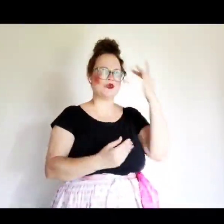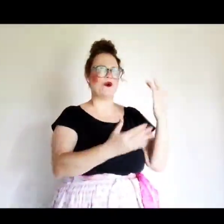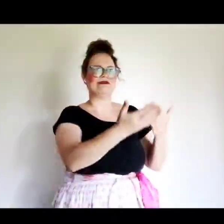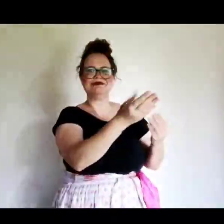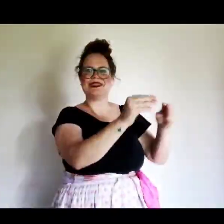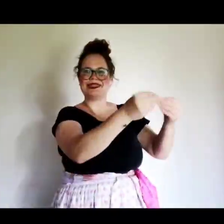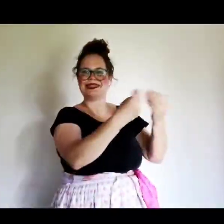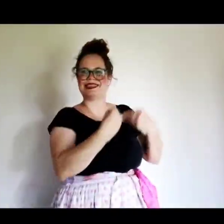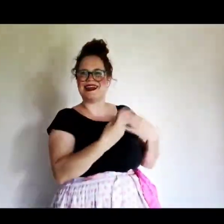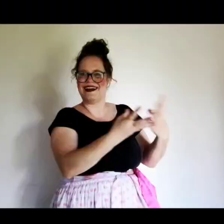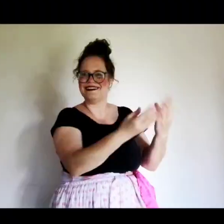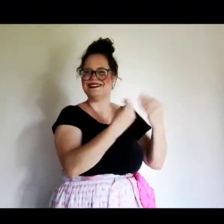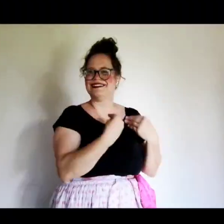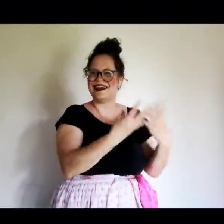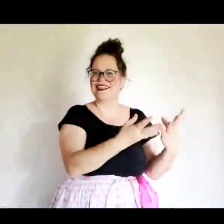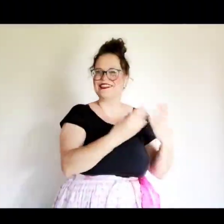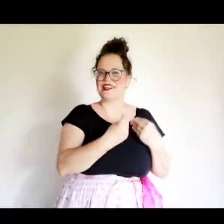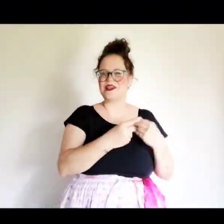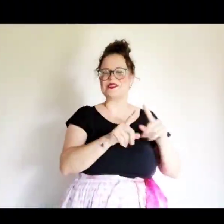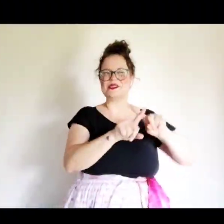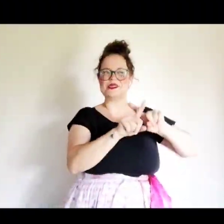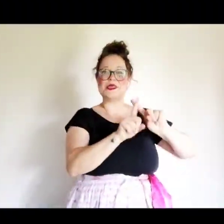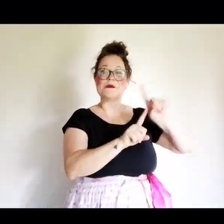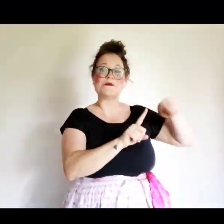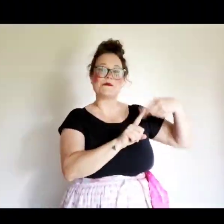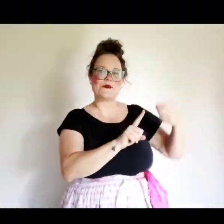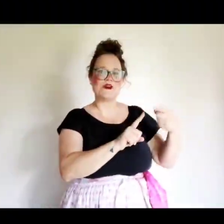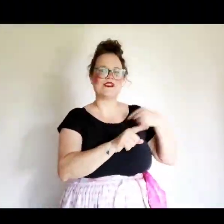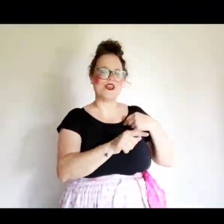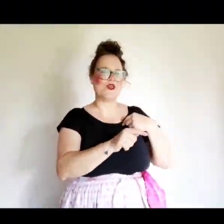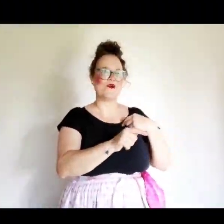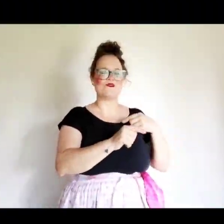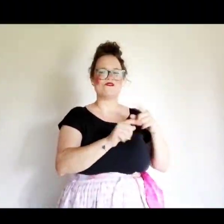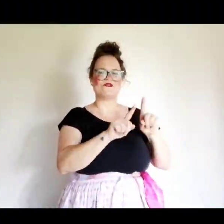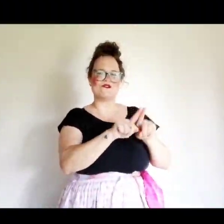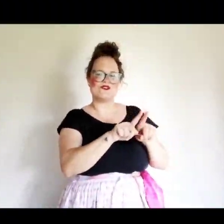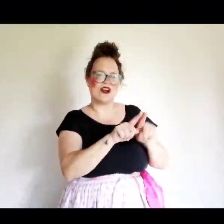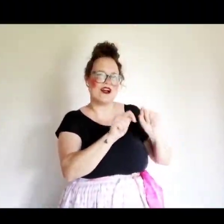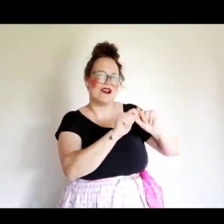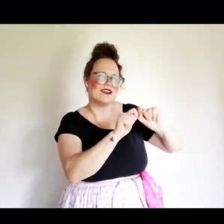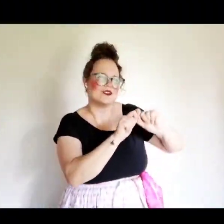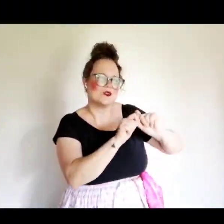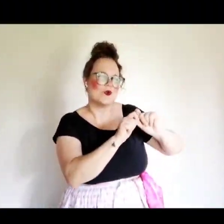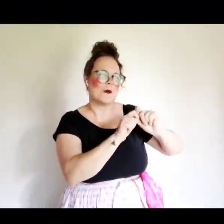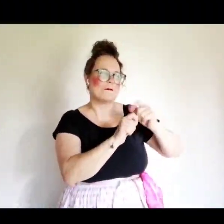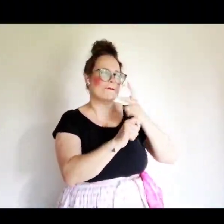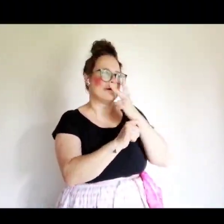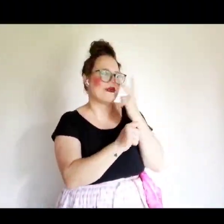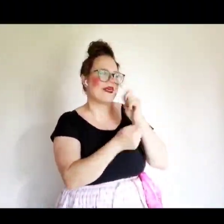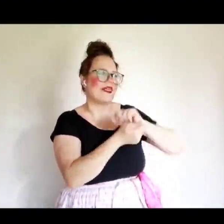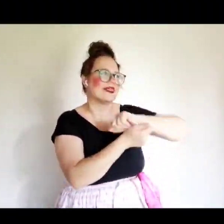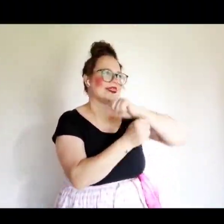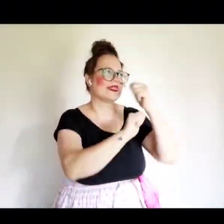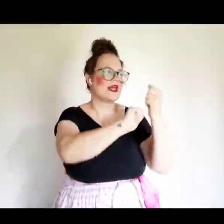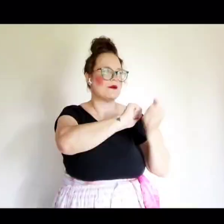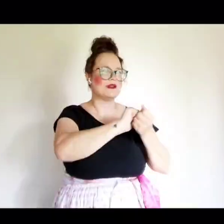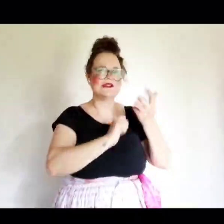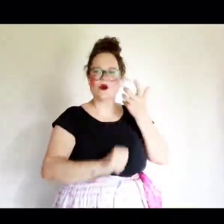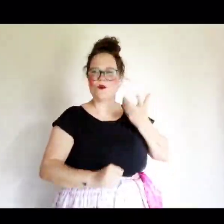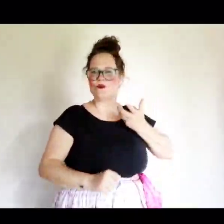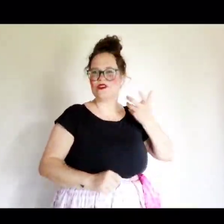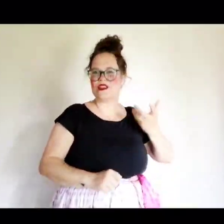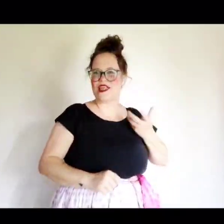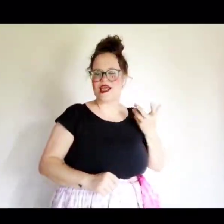eu transformava, eu travestia as bonecas de Emília. Olha essa aqui. Essa aqui tinha outro tipo de cabelo, daí eu